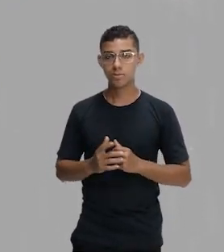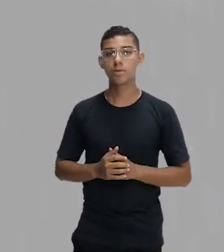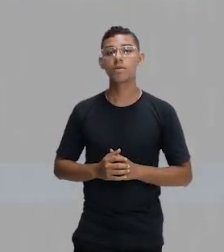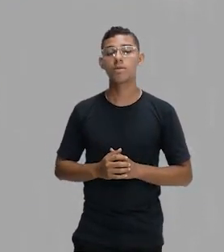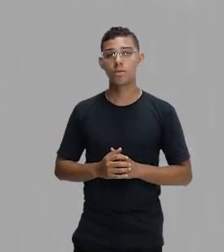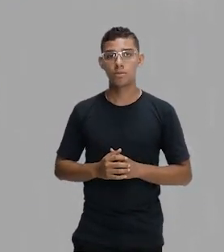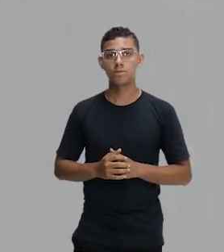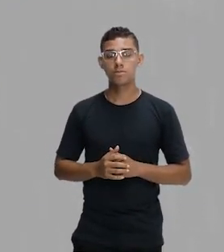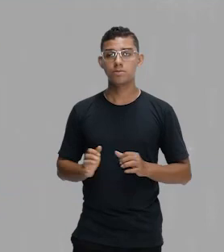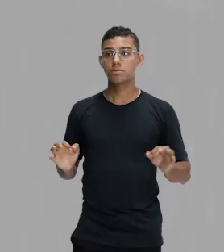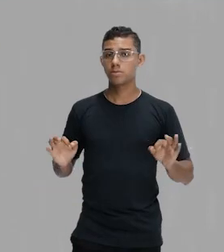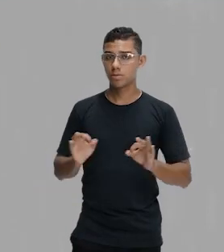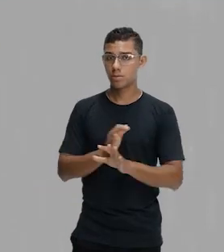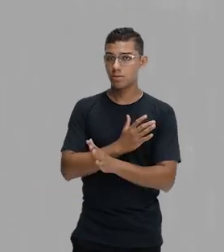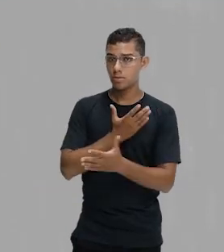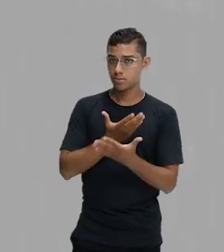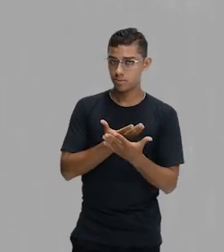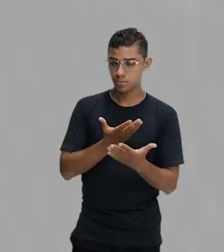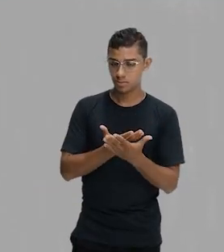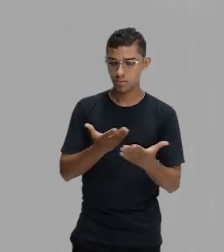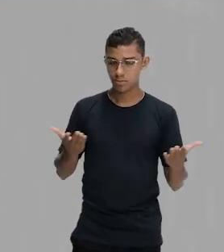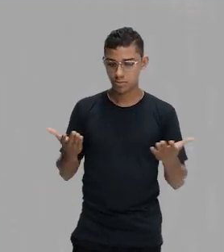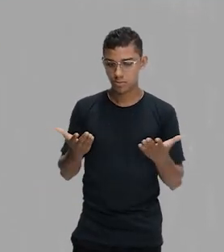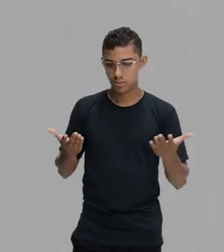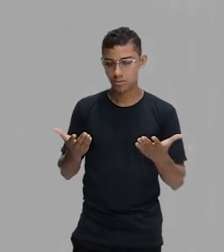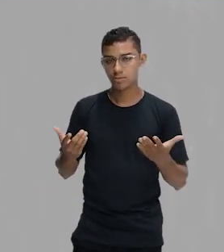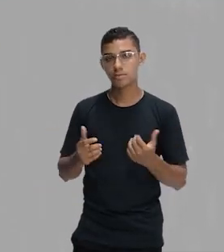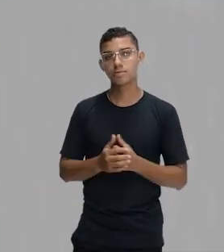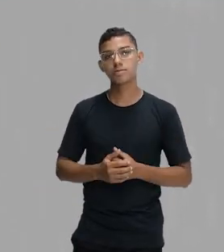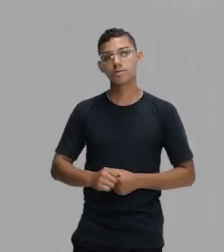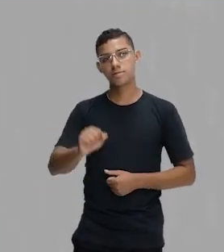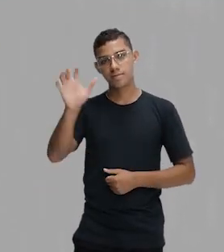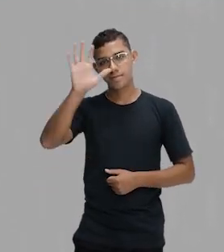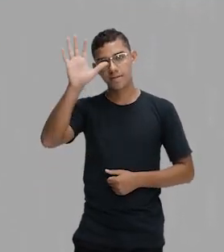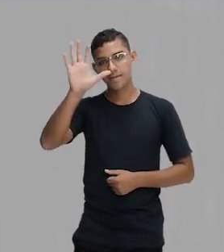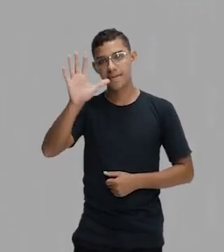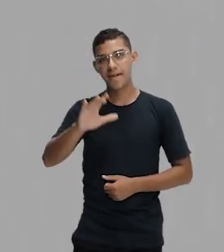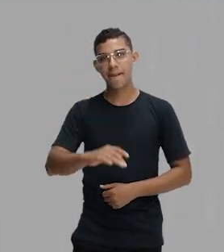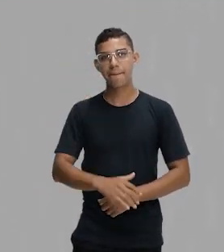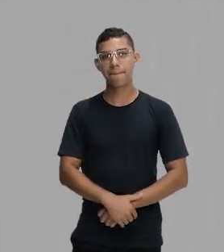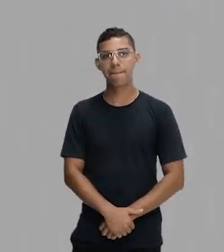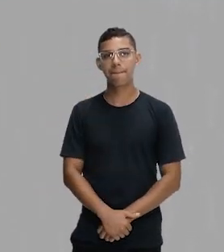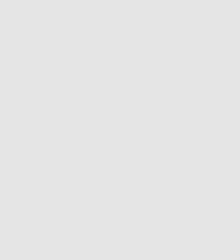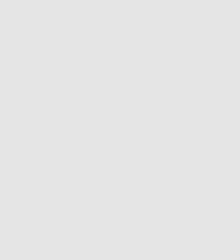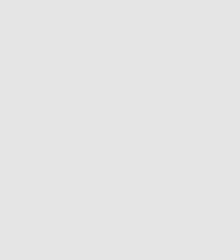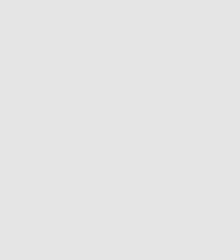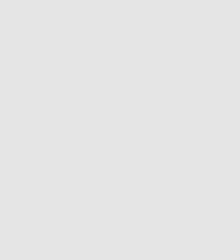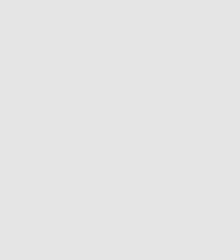Então, com isso, nós finalizamos a nossa aula de hoje e até a próxima.